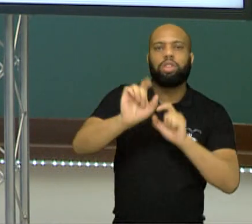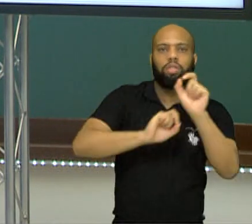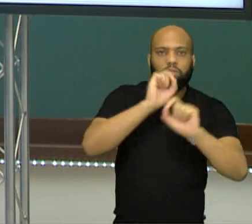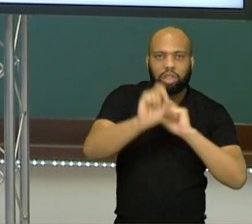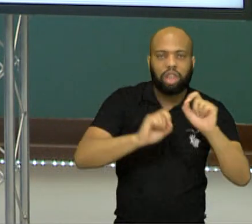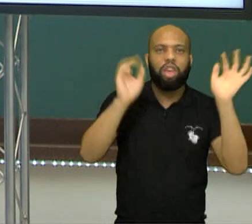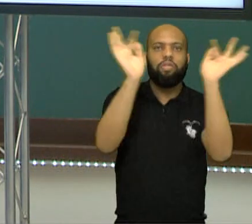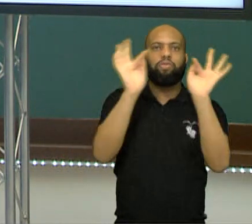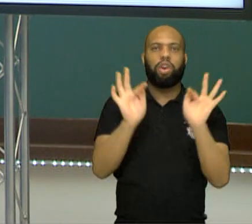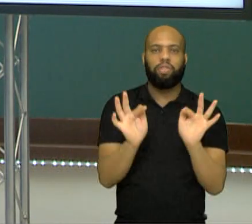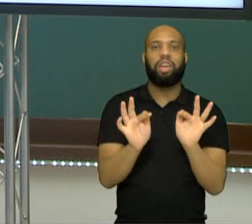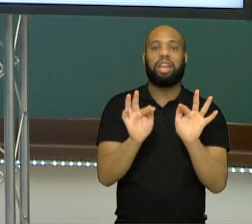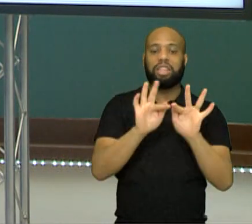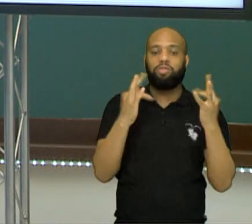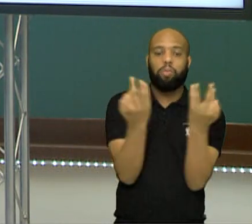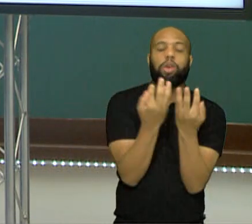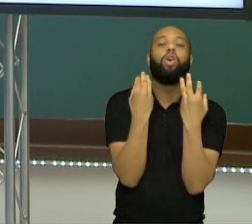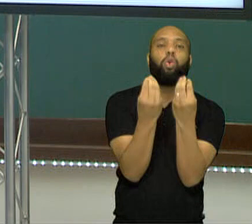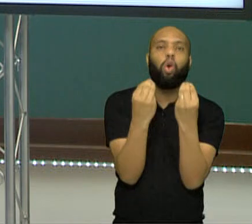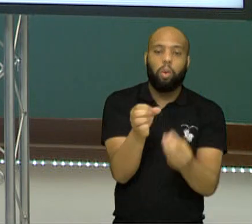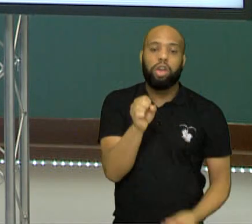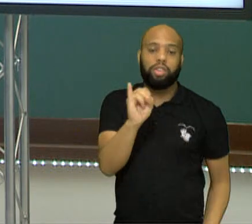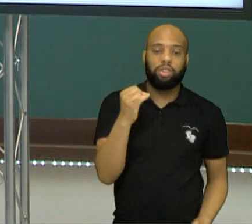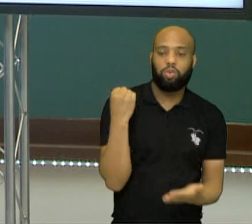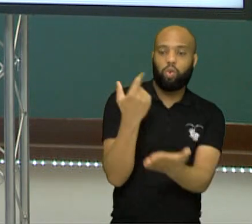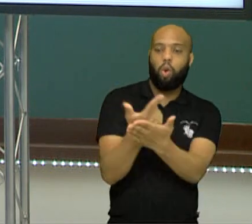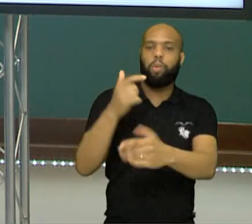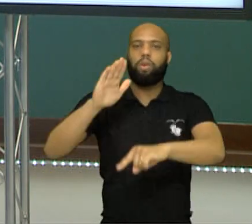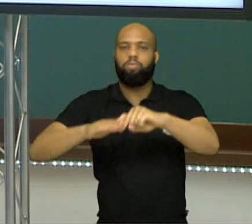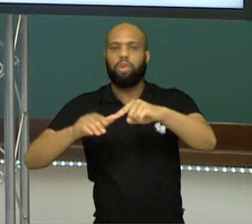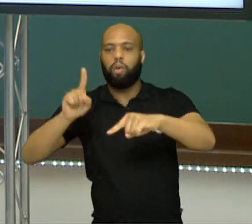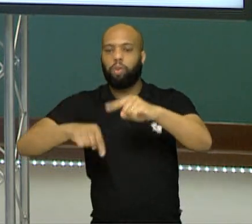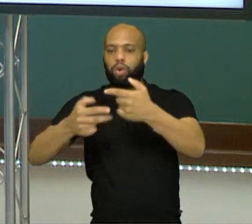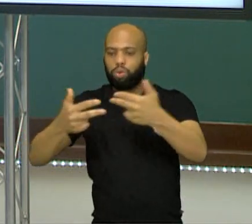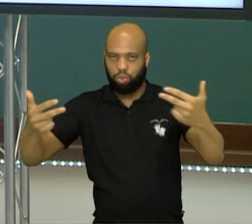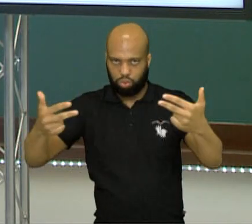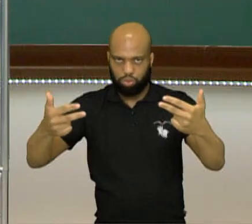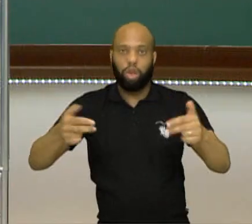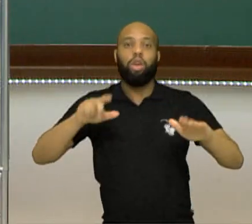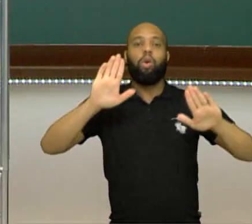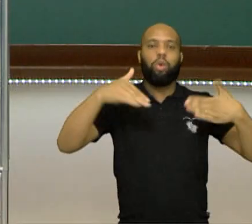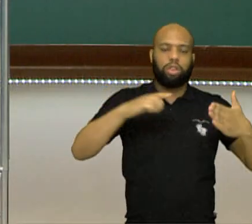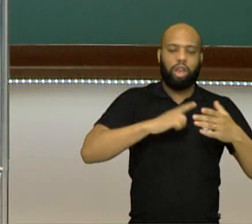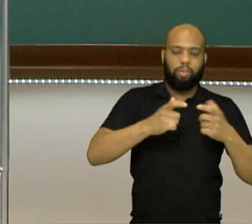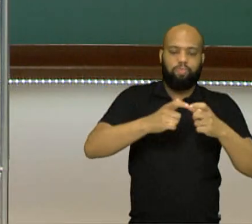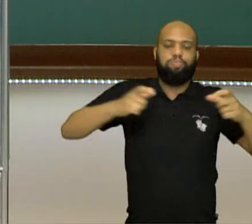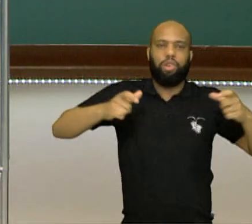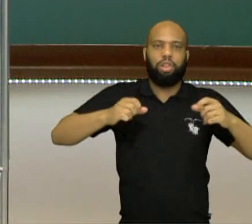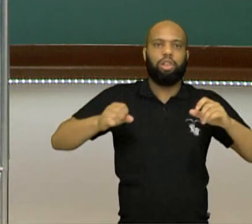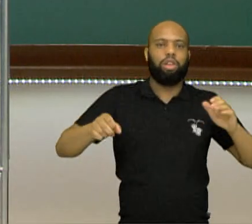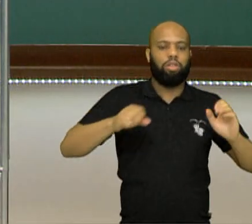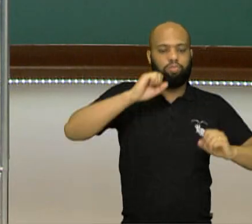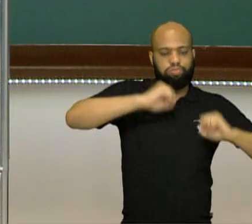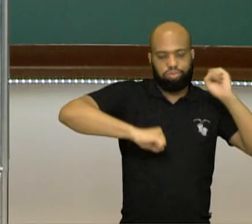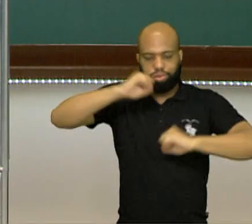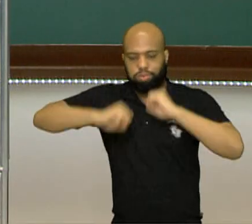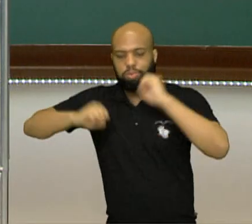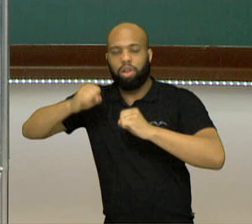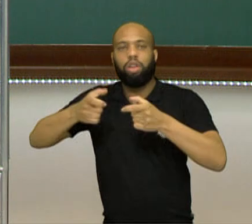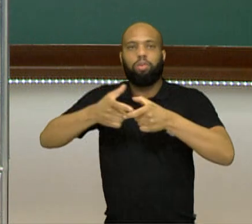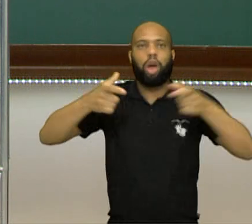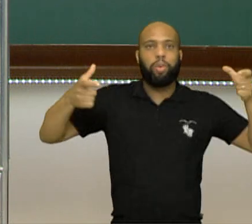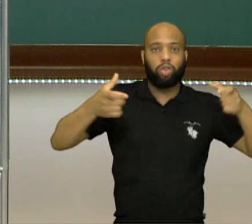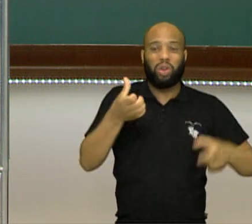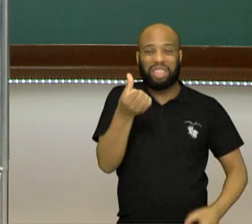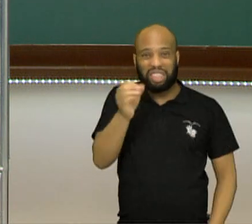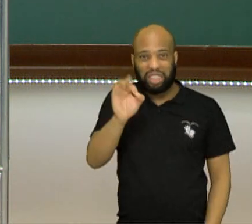seriam felizes a partir da compra de determinados produtos. O crescimento da indústria americana, em mais de 60% na